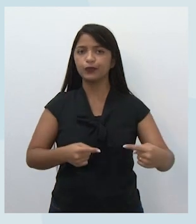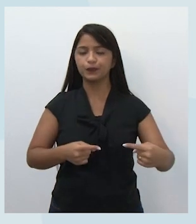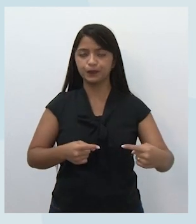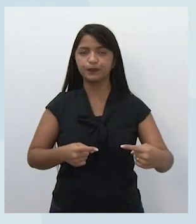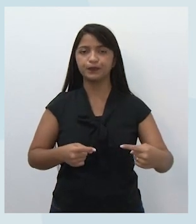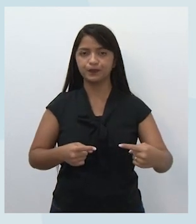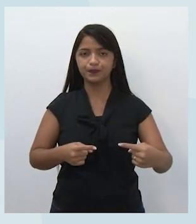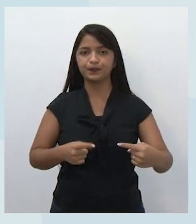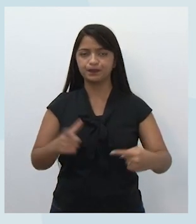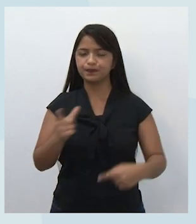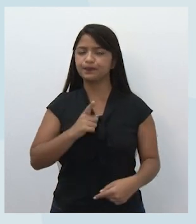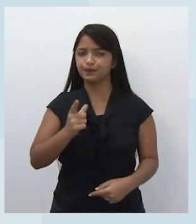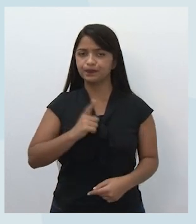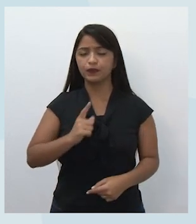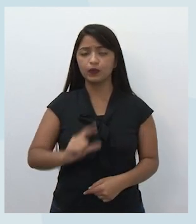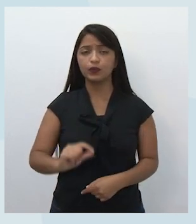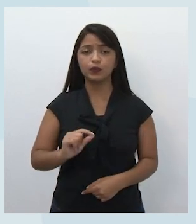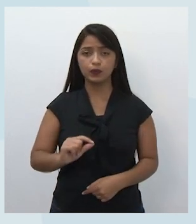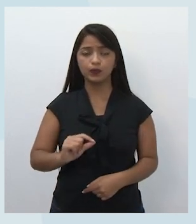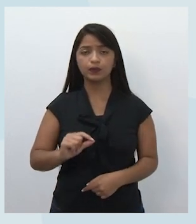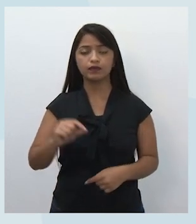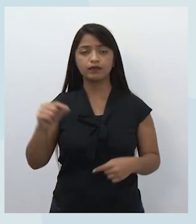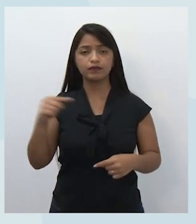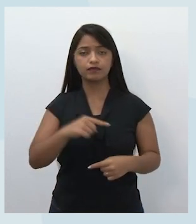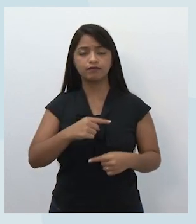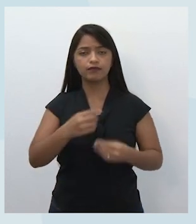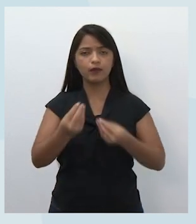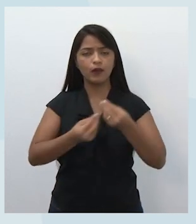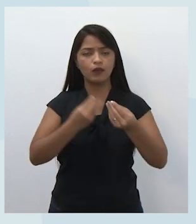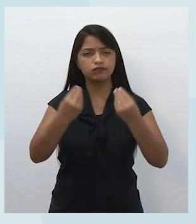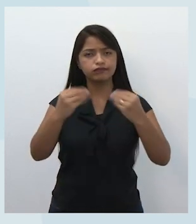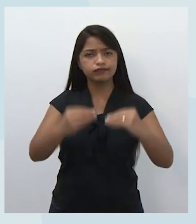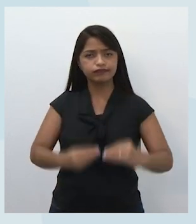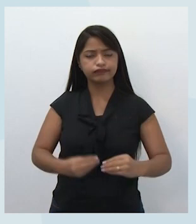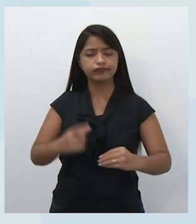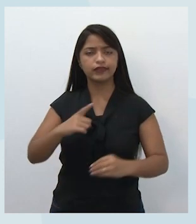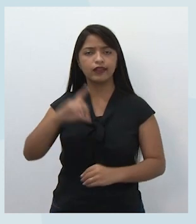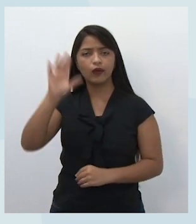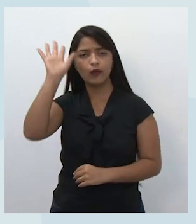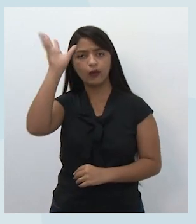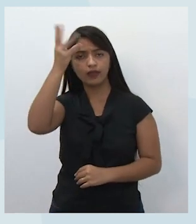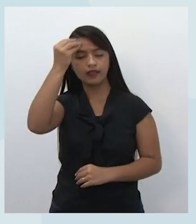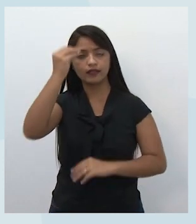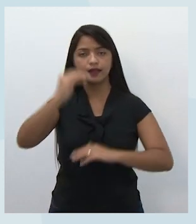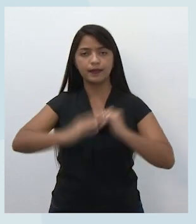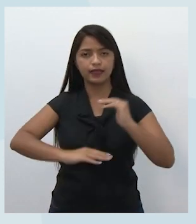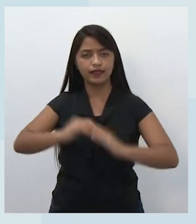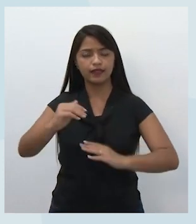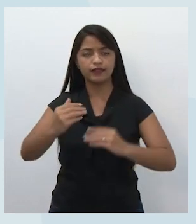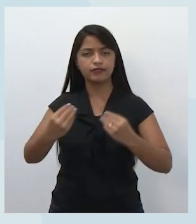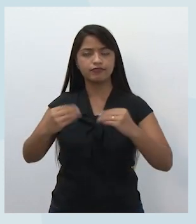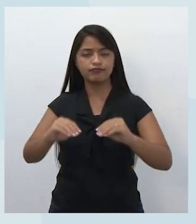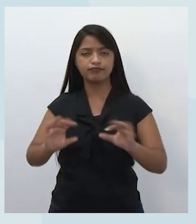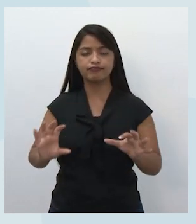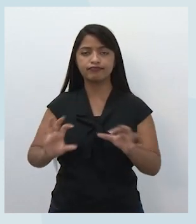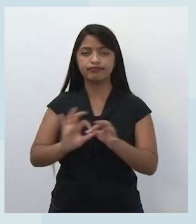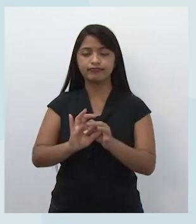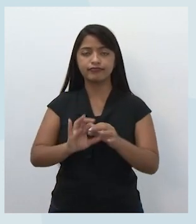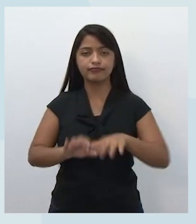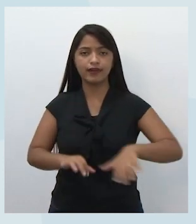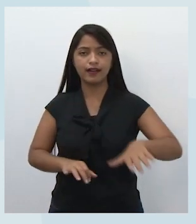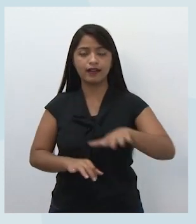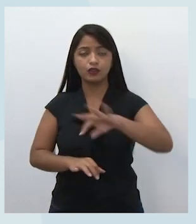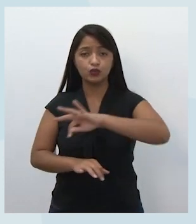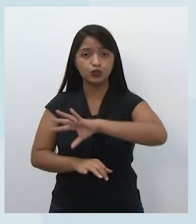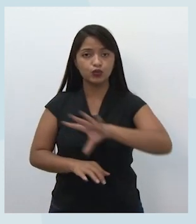está posto, é pensar nesse trabalho através de competências e habilidades e de forma integrada para toda a área,